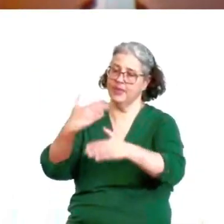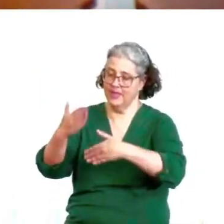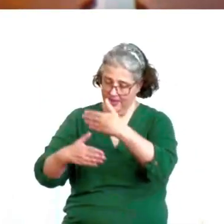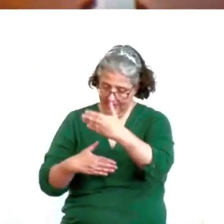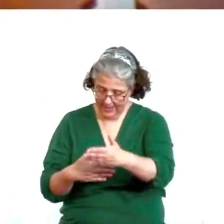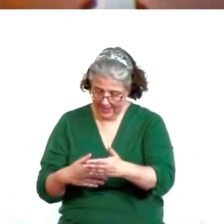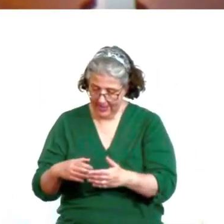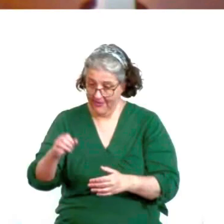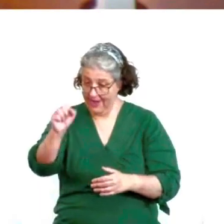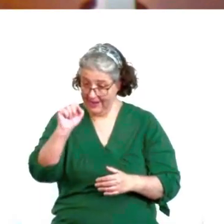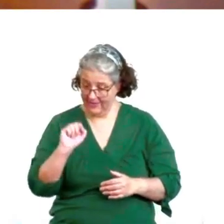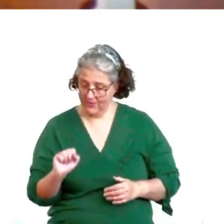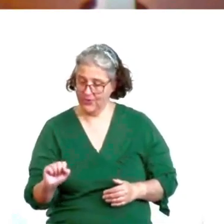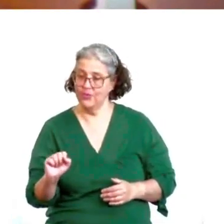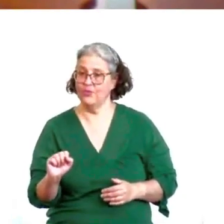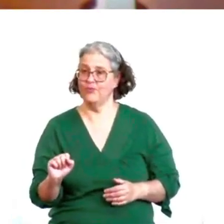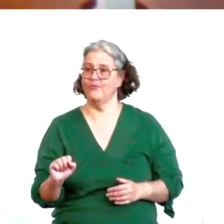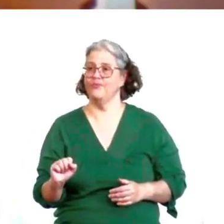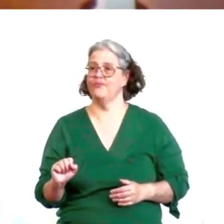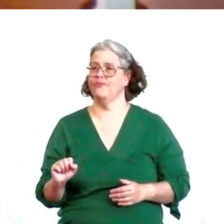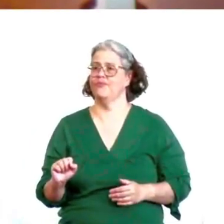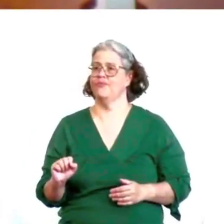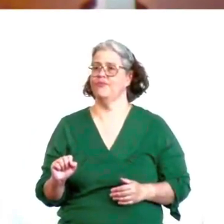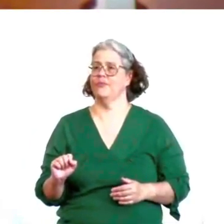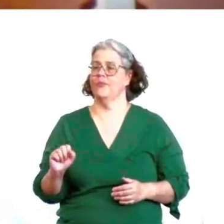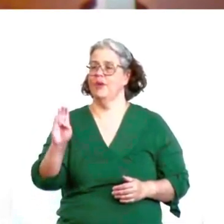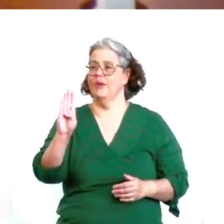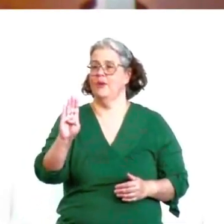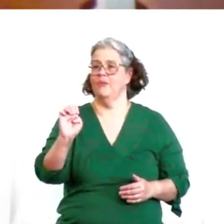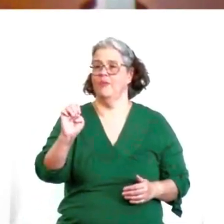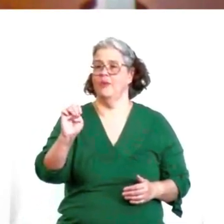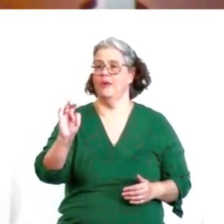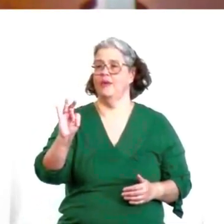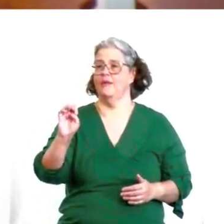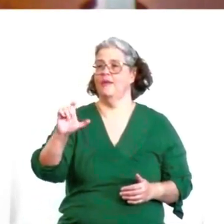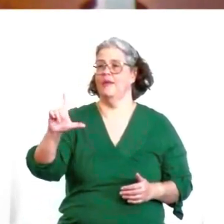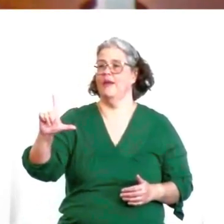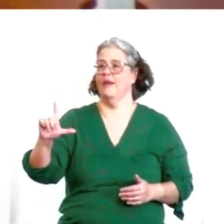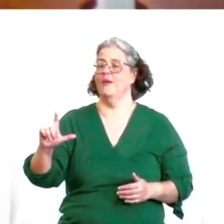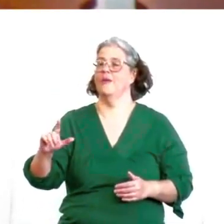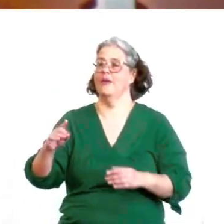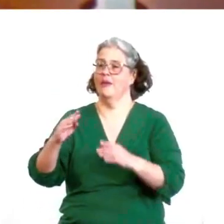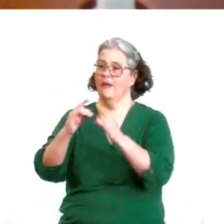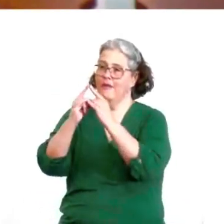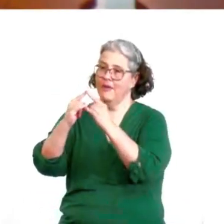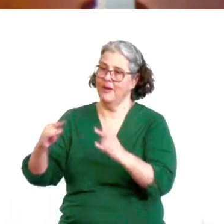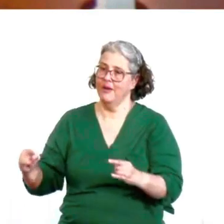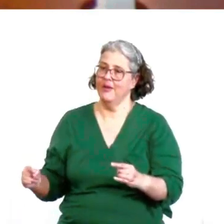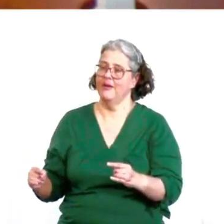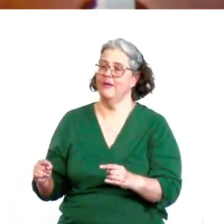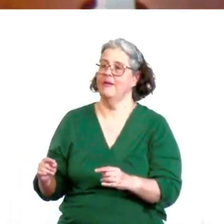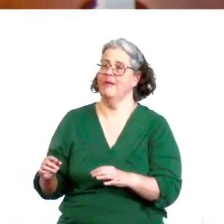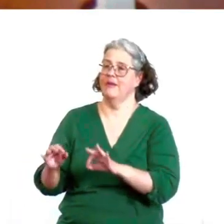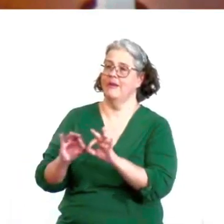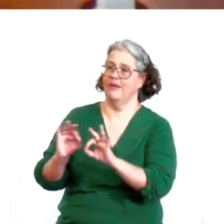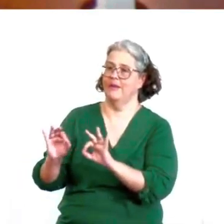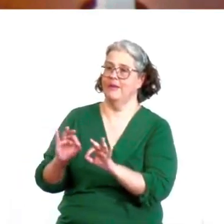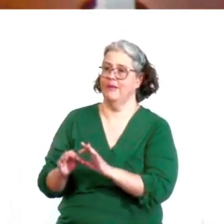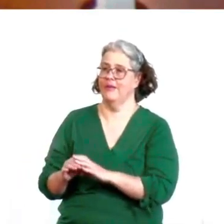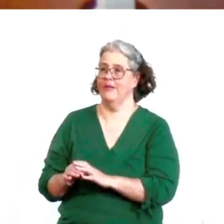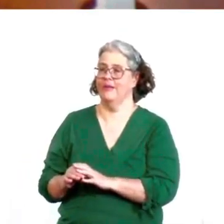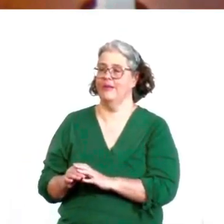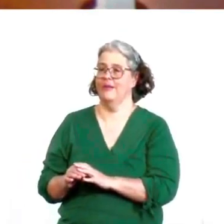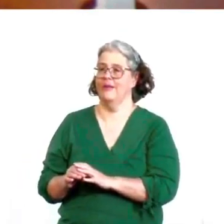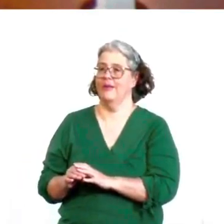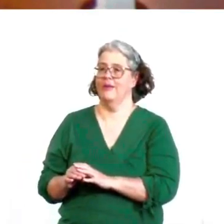o sul, até Betel. Betel significa casa de Deus. E ali, mais uma vez, o texto diz, edificou